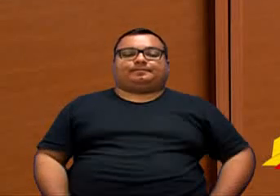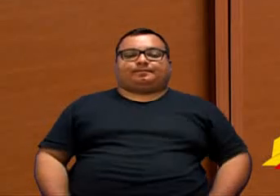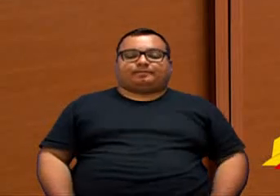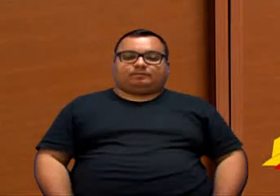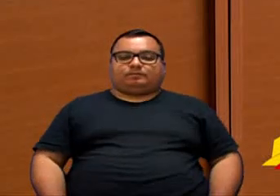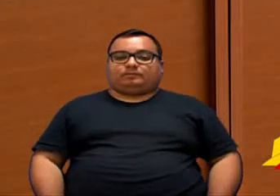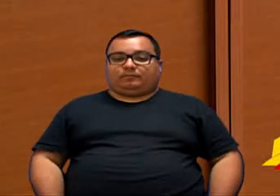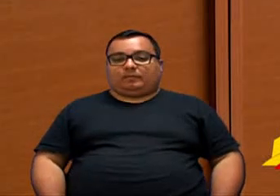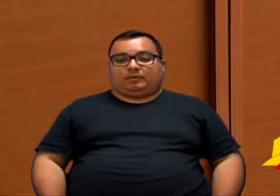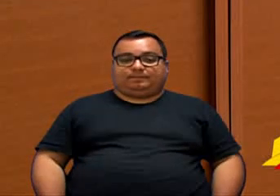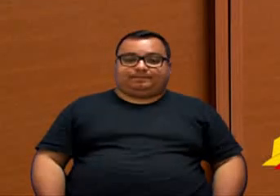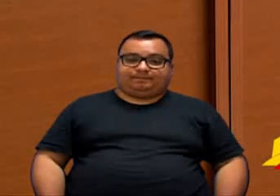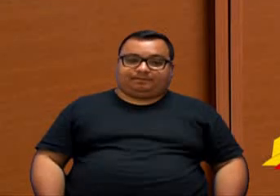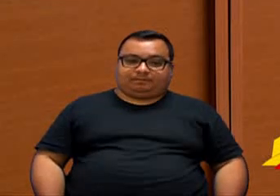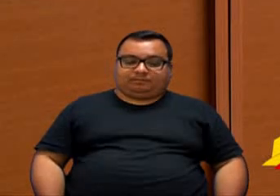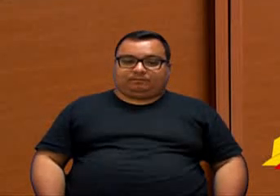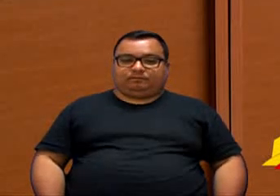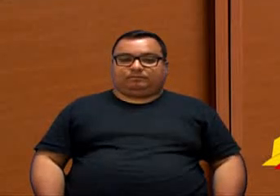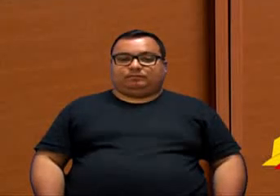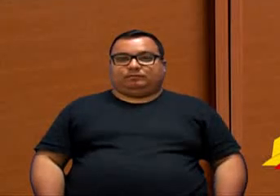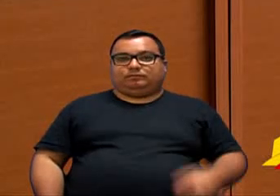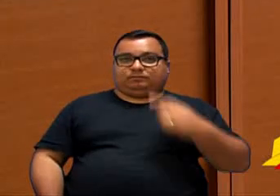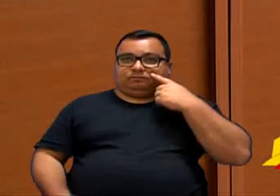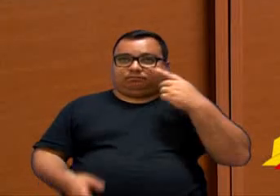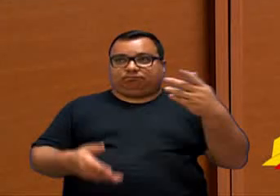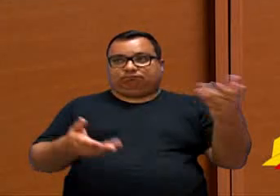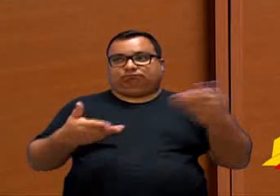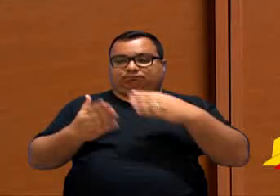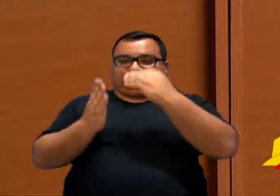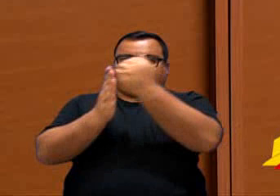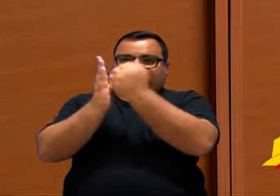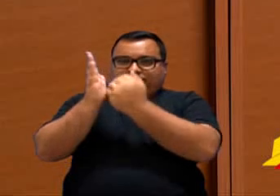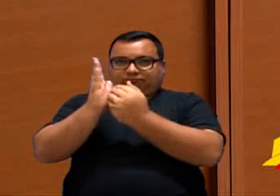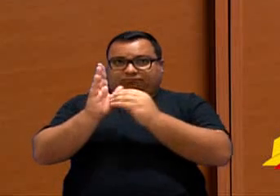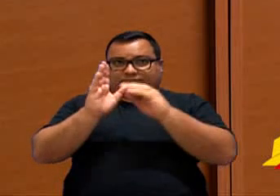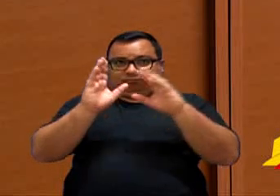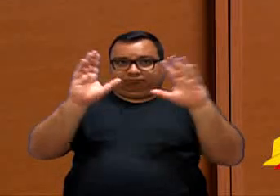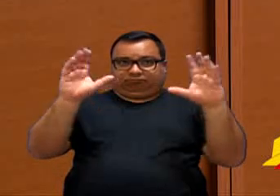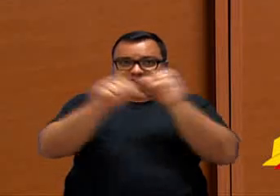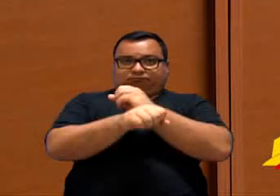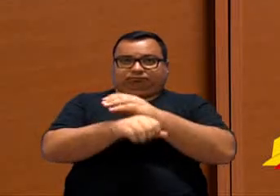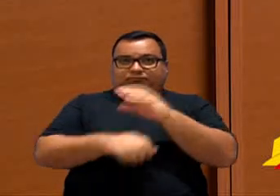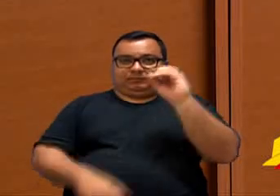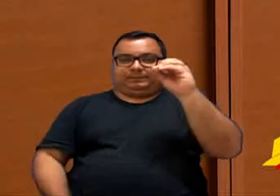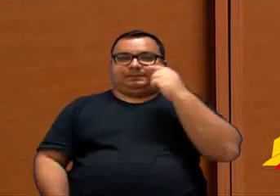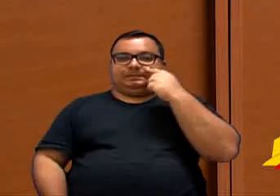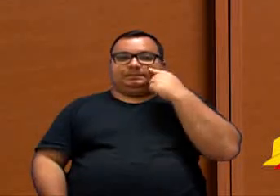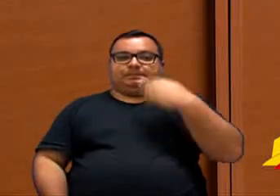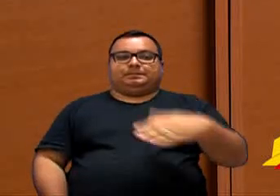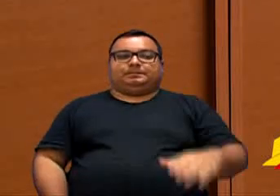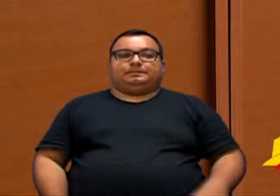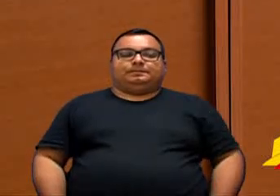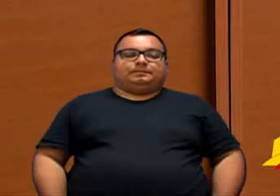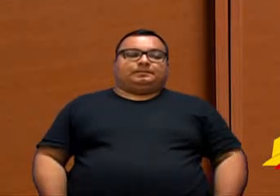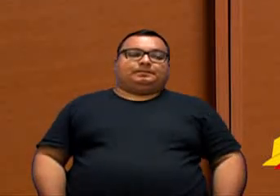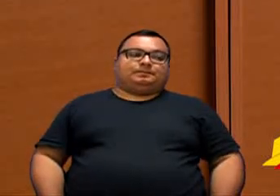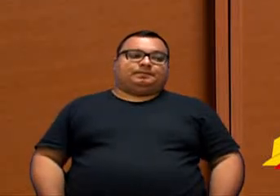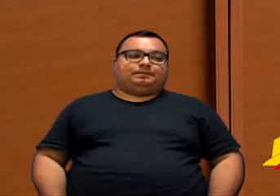É, eu gostaria que zerasse, acabou nossa pauta, zerasse o painel para que nós possamos entrar na hora do dia. É